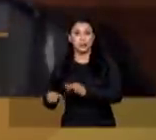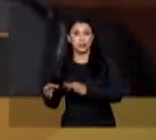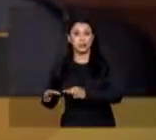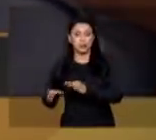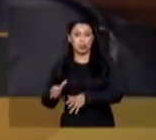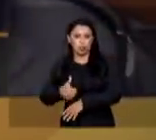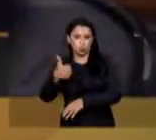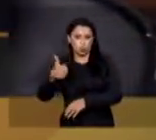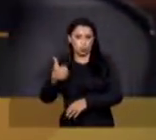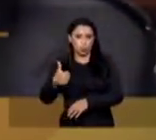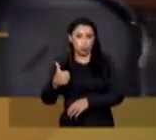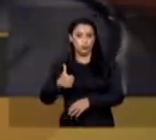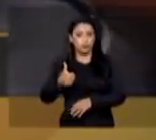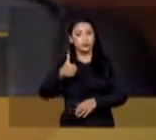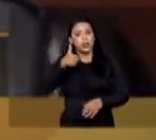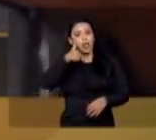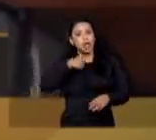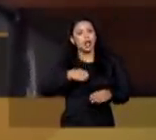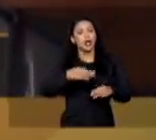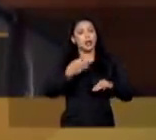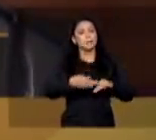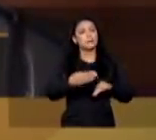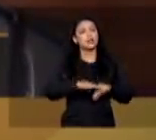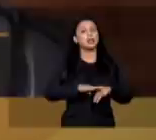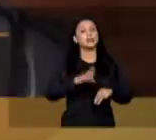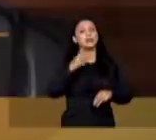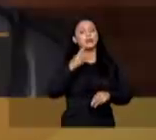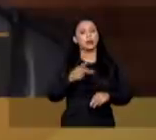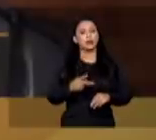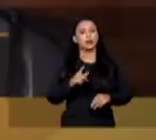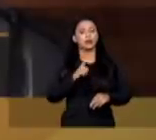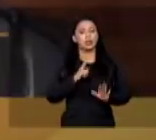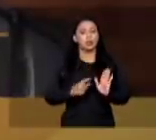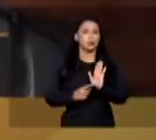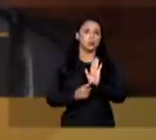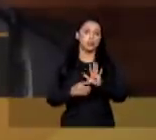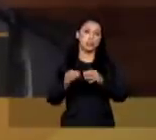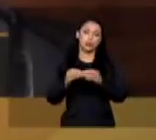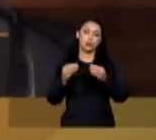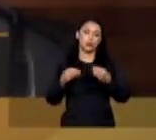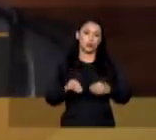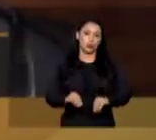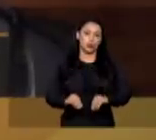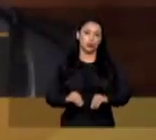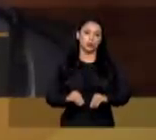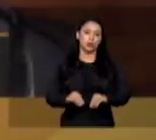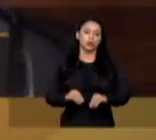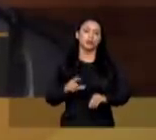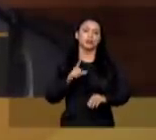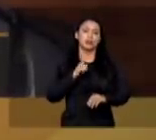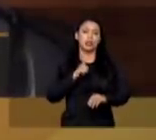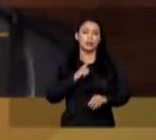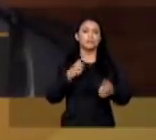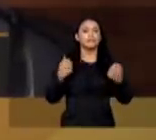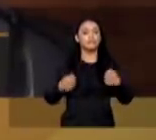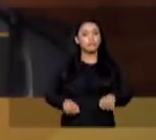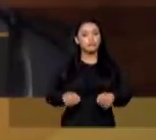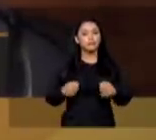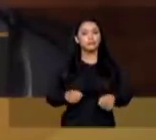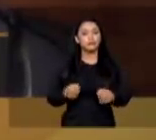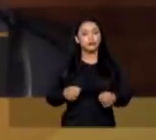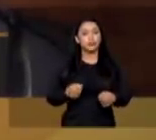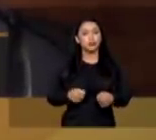que Sua Excelência assentou que a alegação e a demonstração de prejuízo são condições necessárias